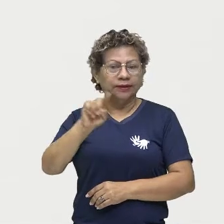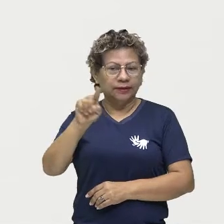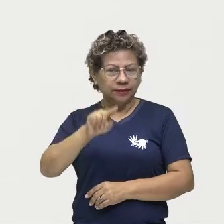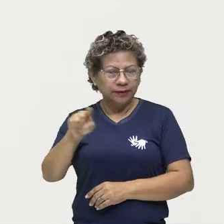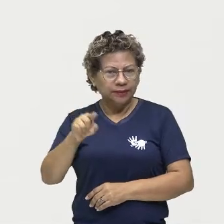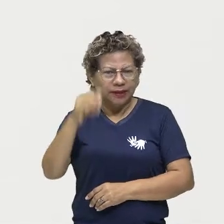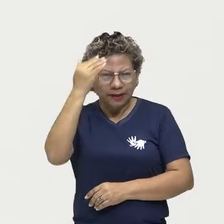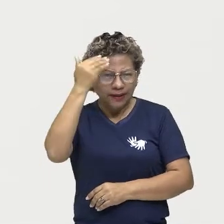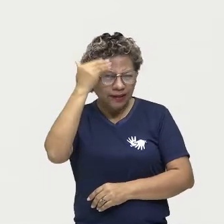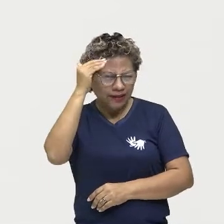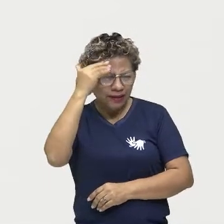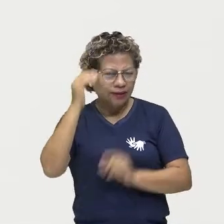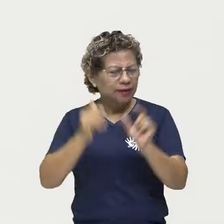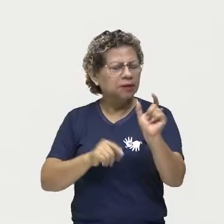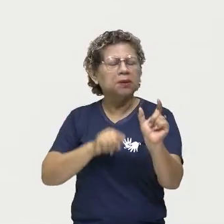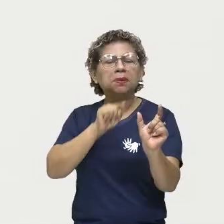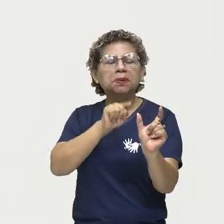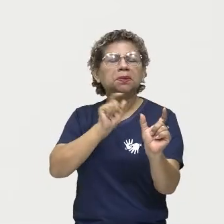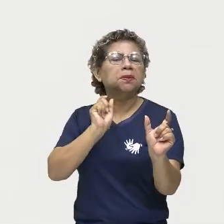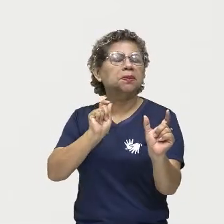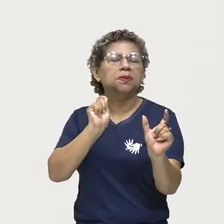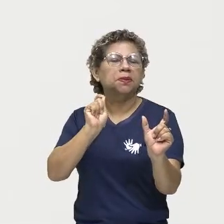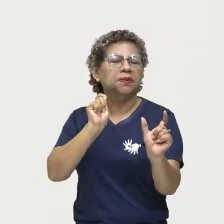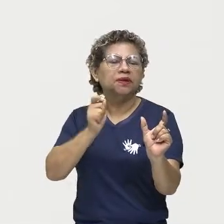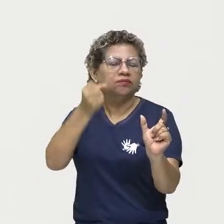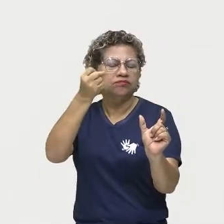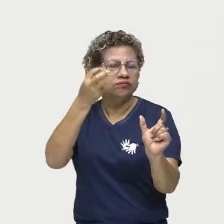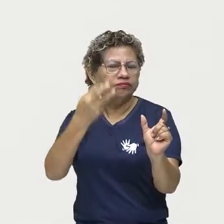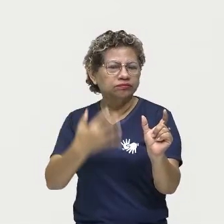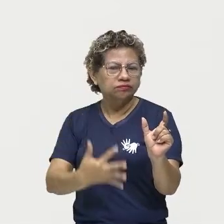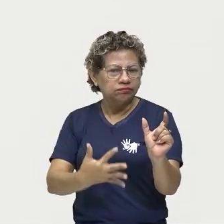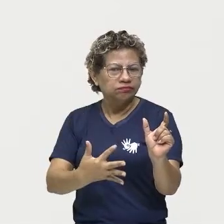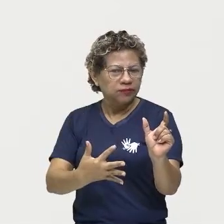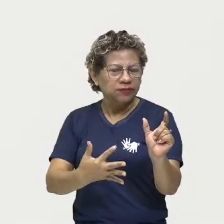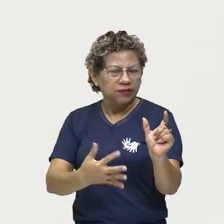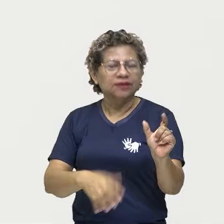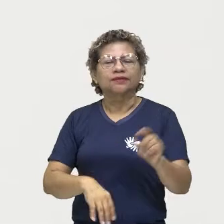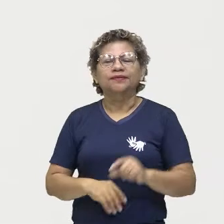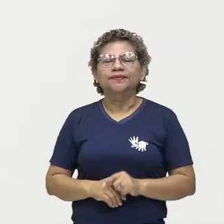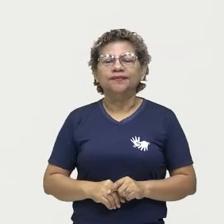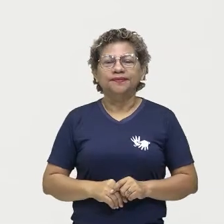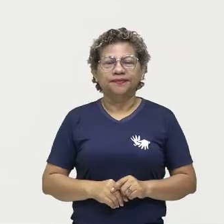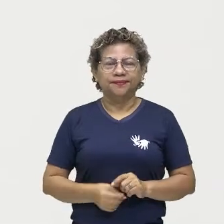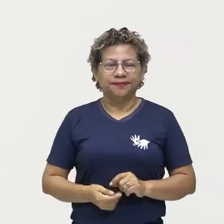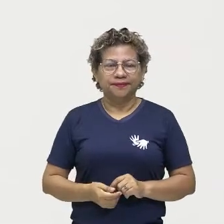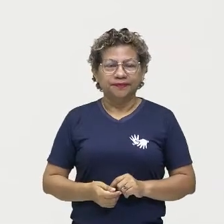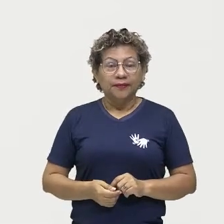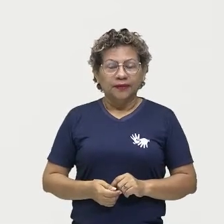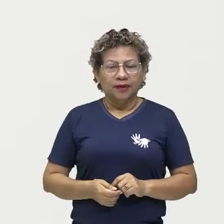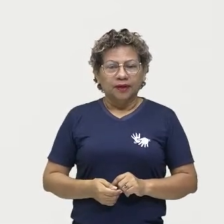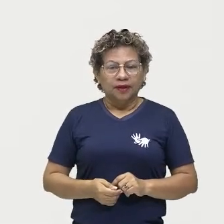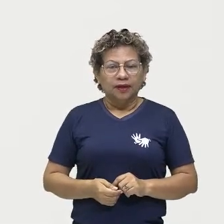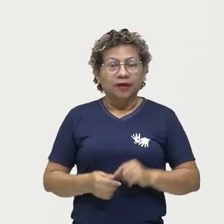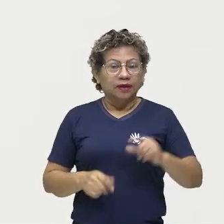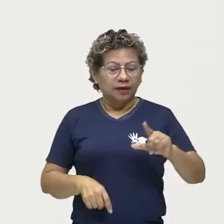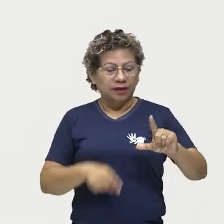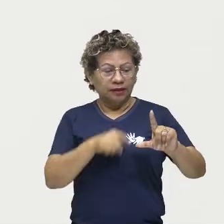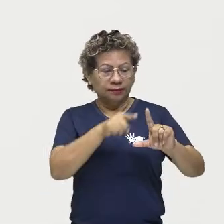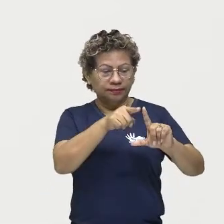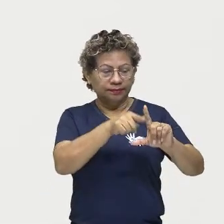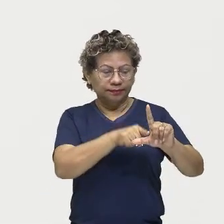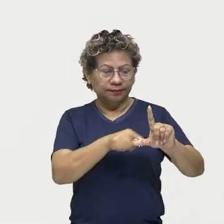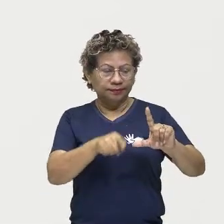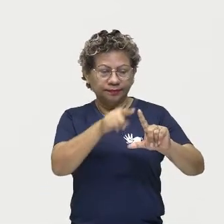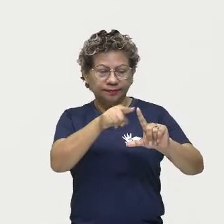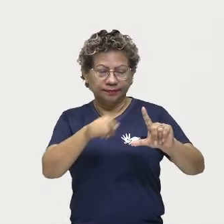aí esse nosso primeiro ponto notável do triângulo, que é o incentro, nós temos que rever